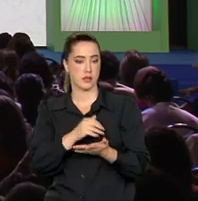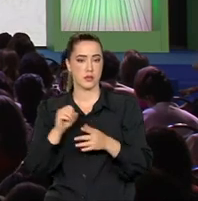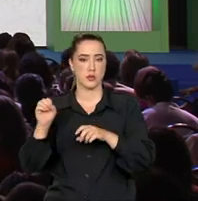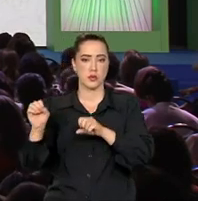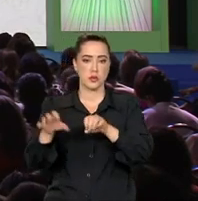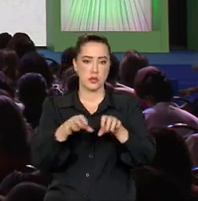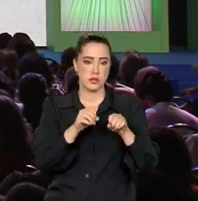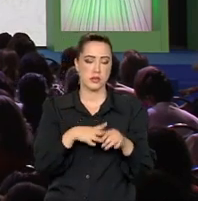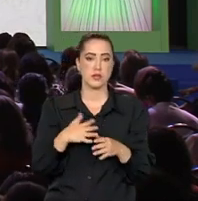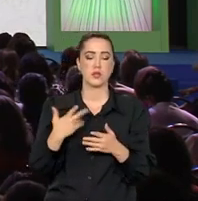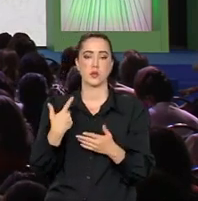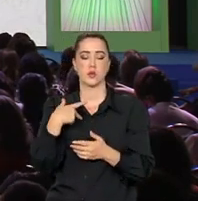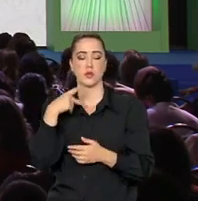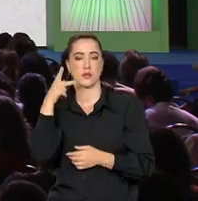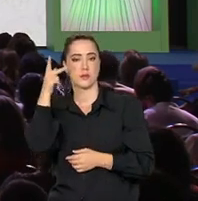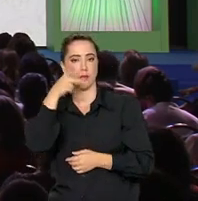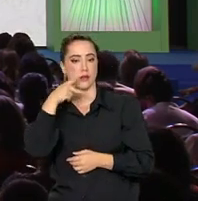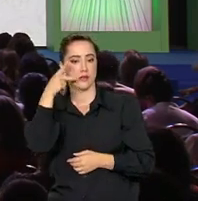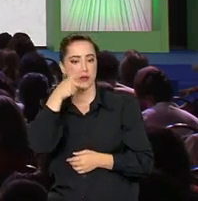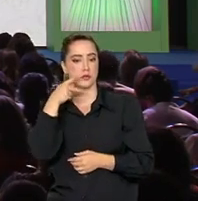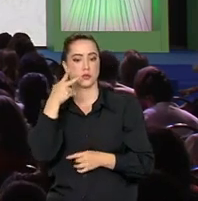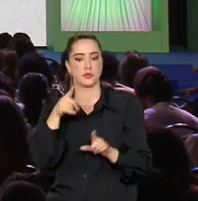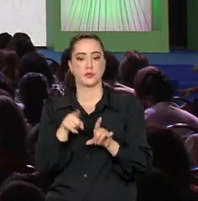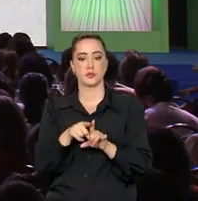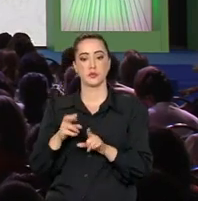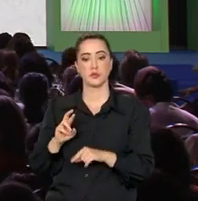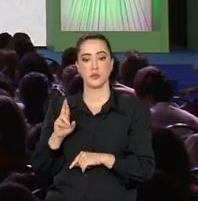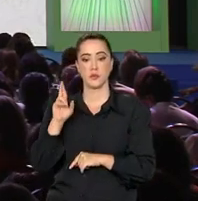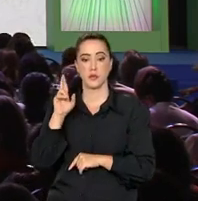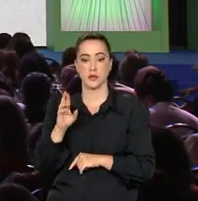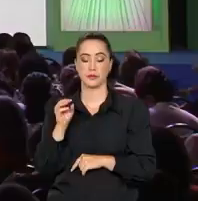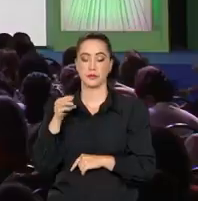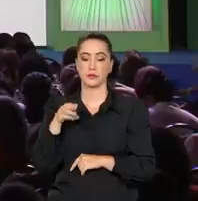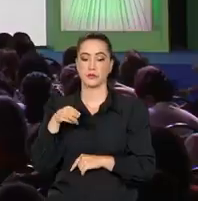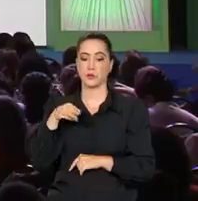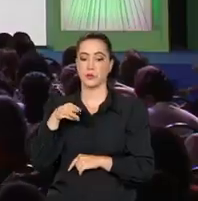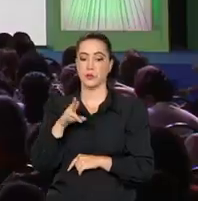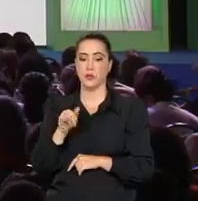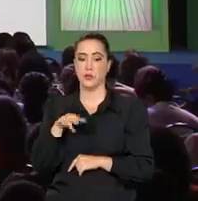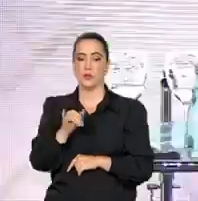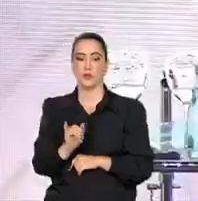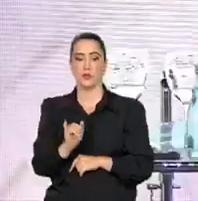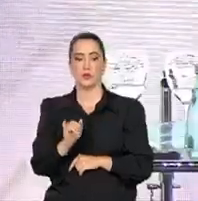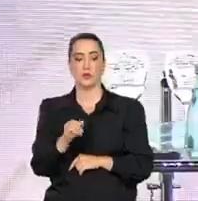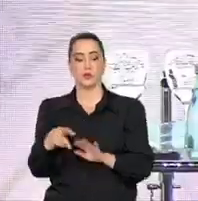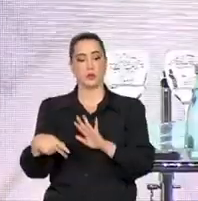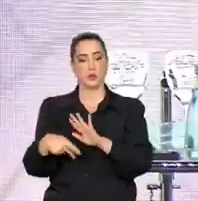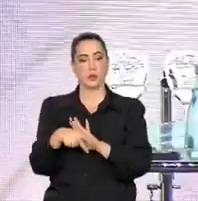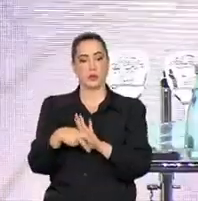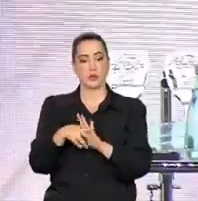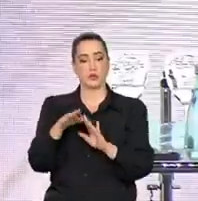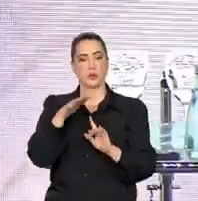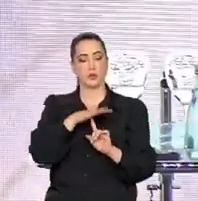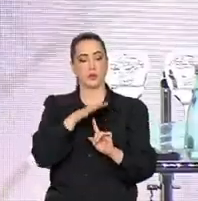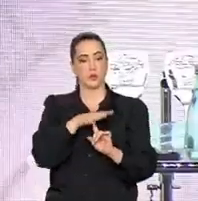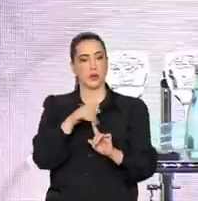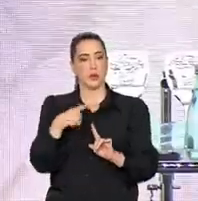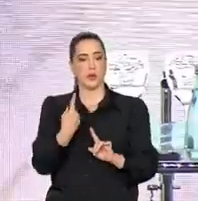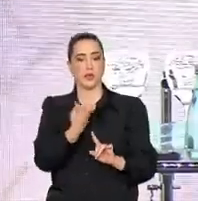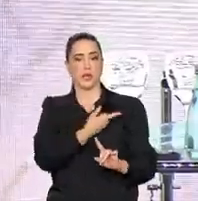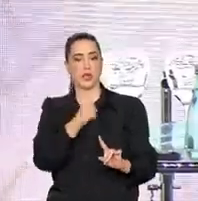de educação da Paraíba, aqui em nome do Rony Vieira, secretário de Educação do Paraná, e da